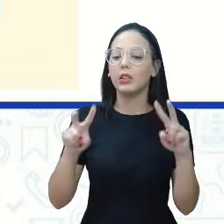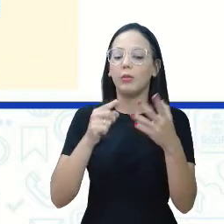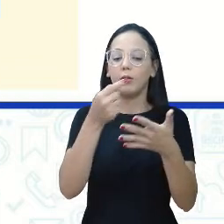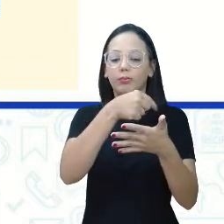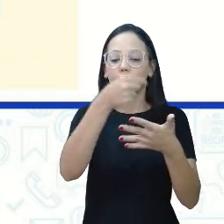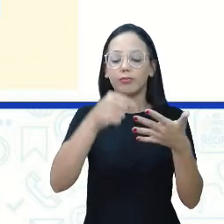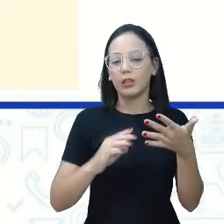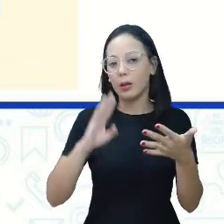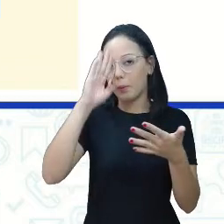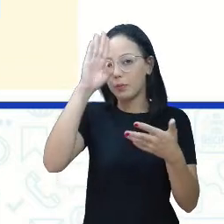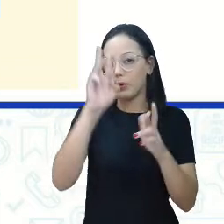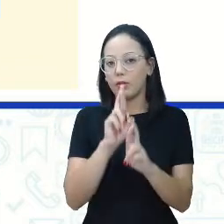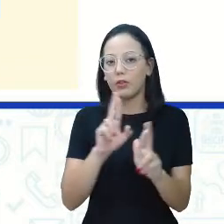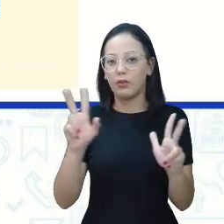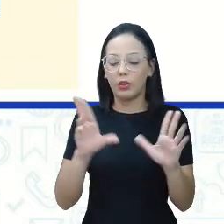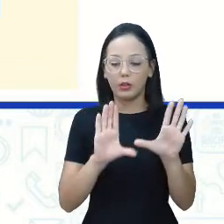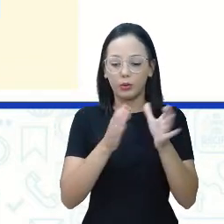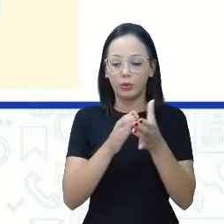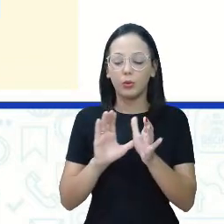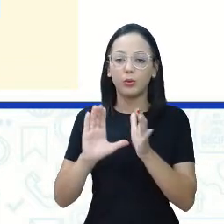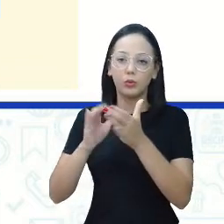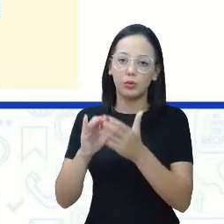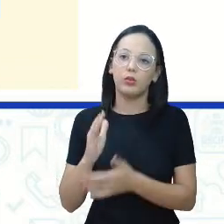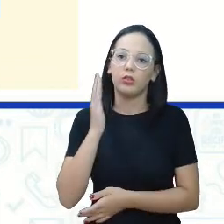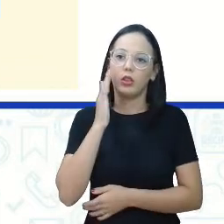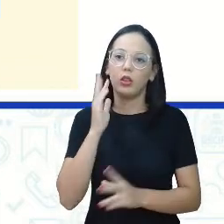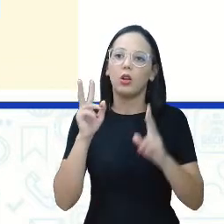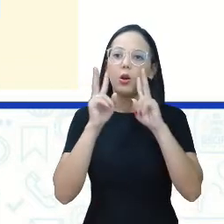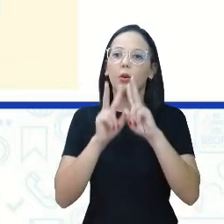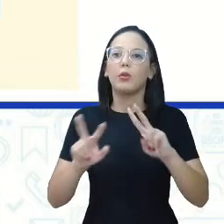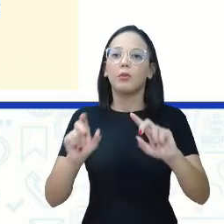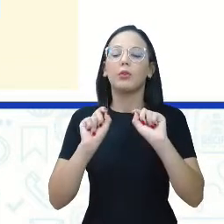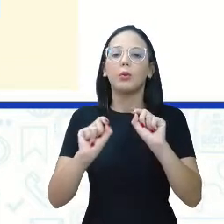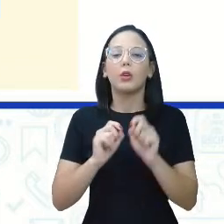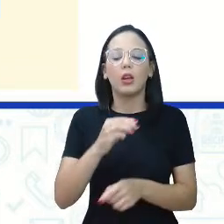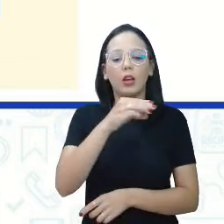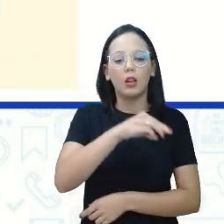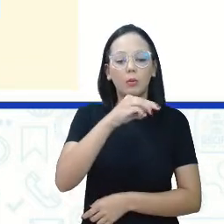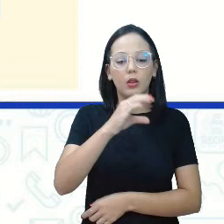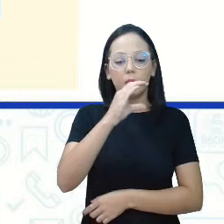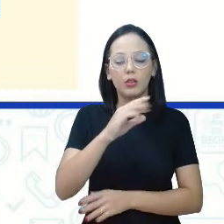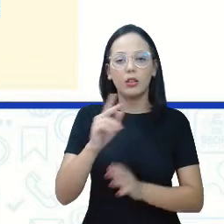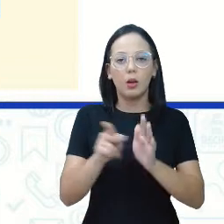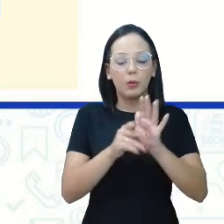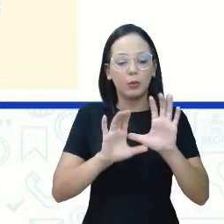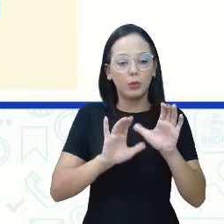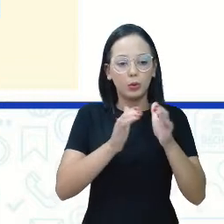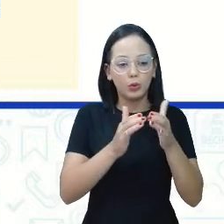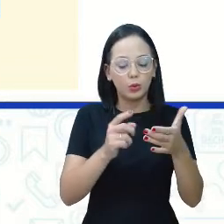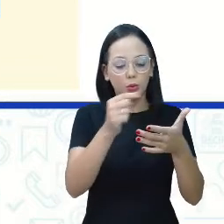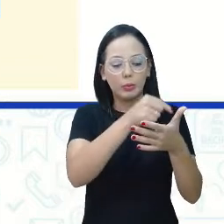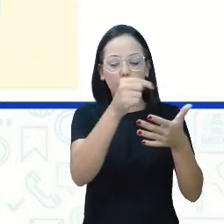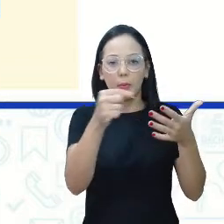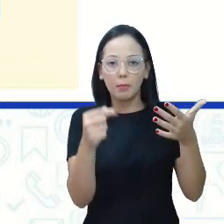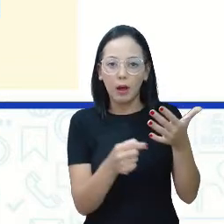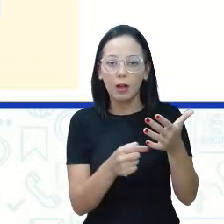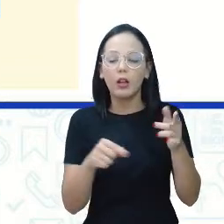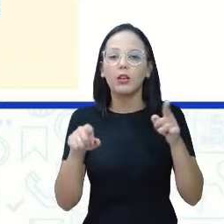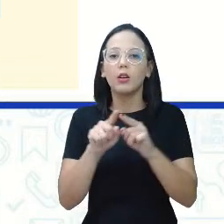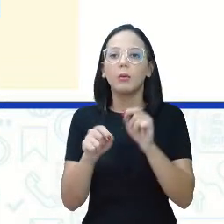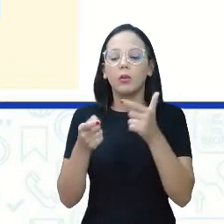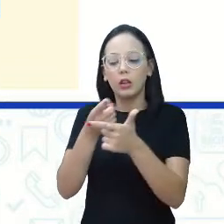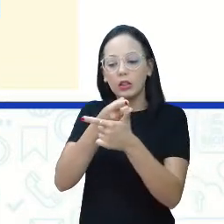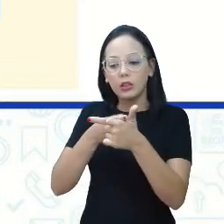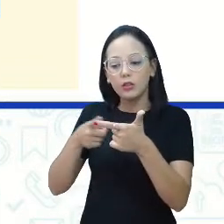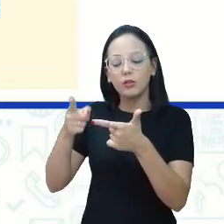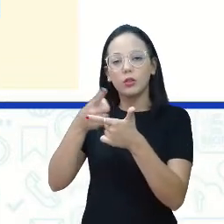principais diferenças entre esses conjuntos, né? A gente viu que os múltiplos é um conjunto infinito, vimos que os divisores é um